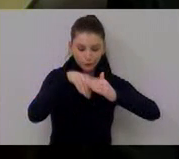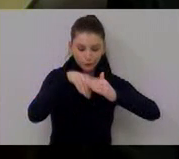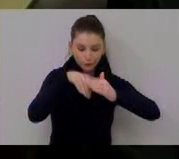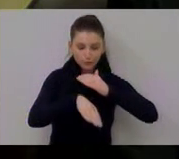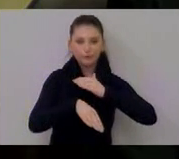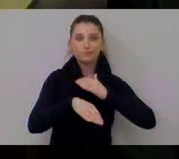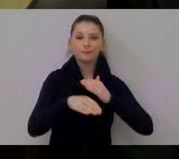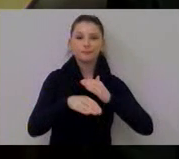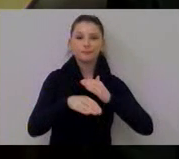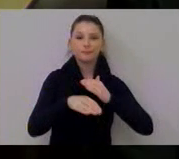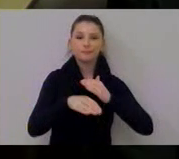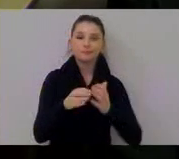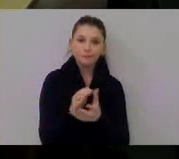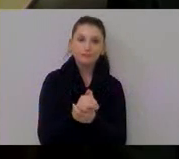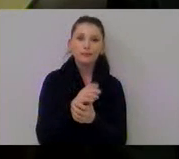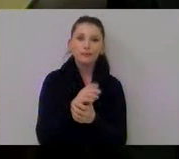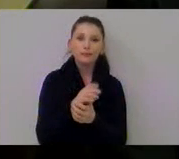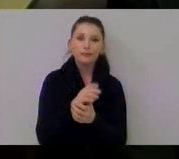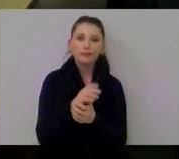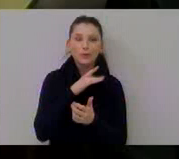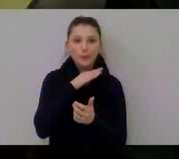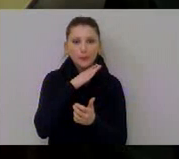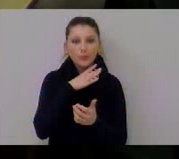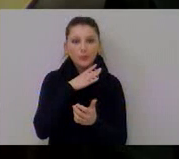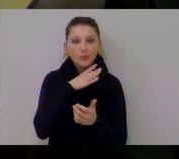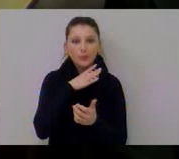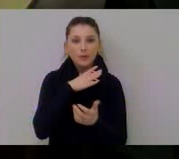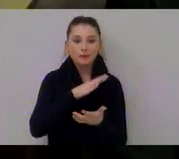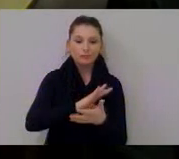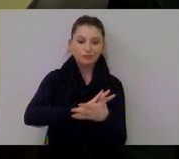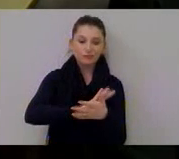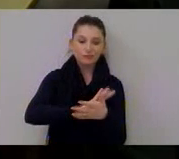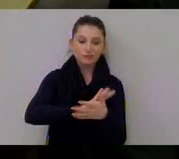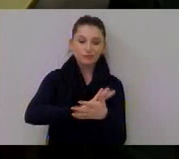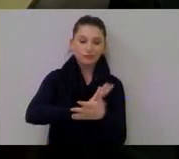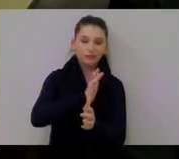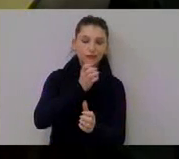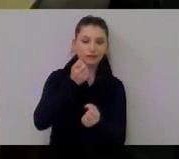da Avenida Centenário.